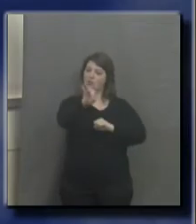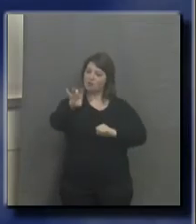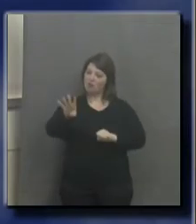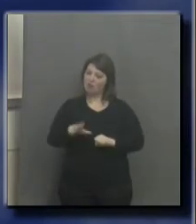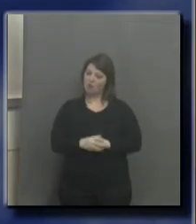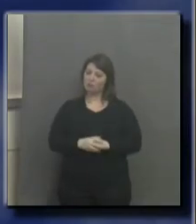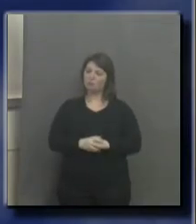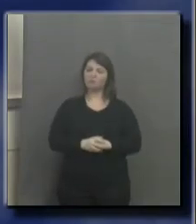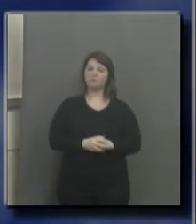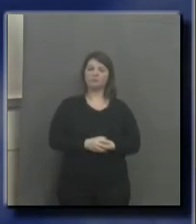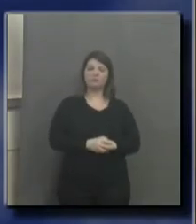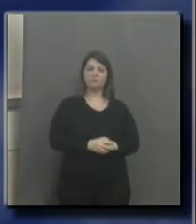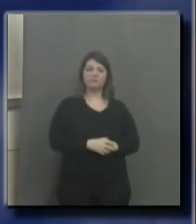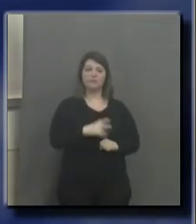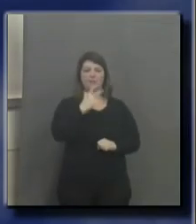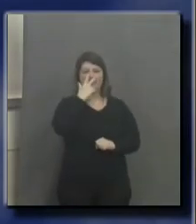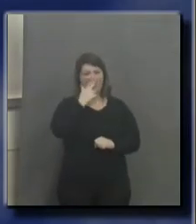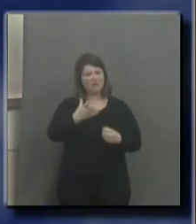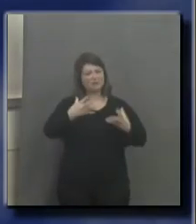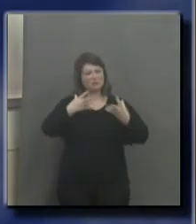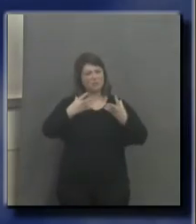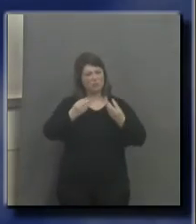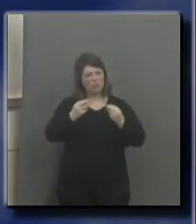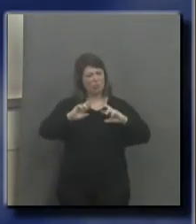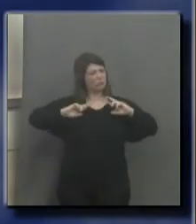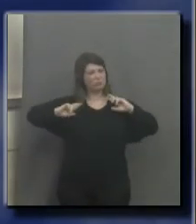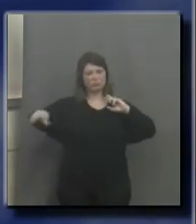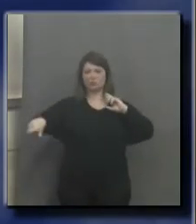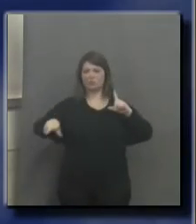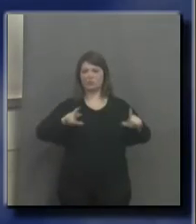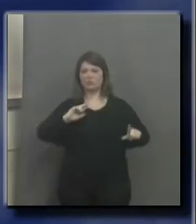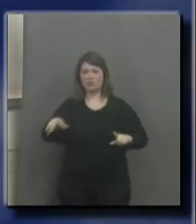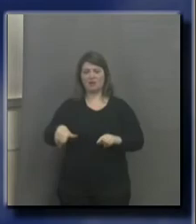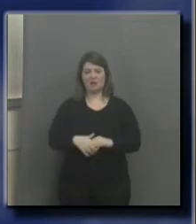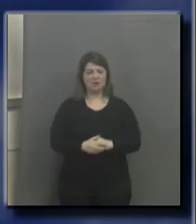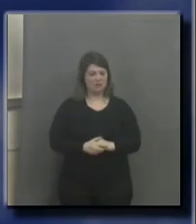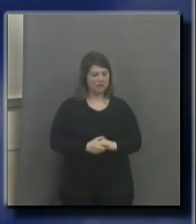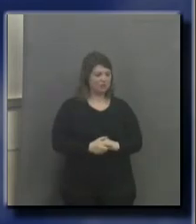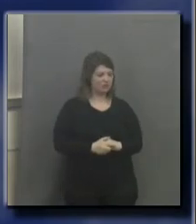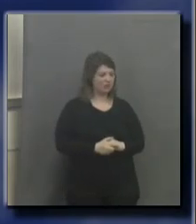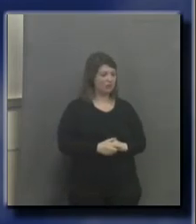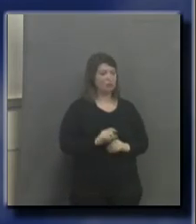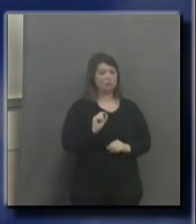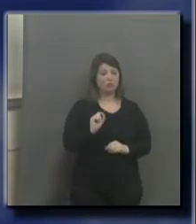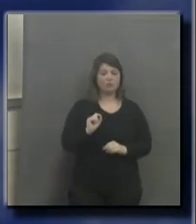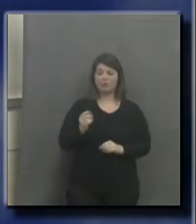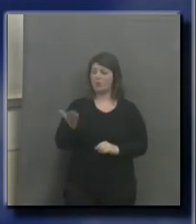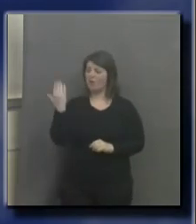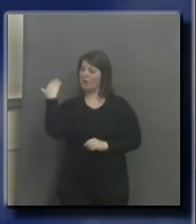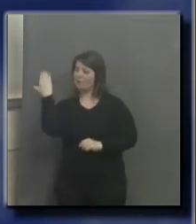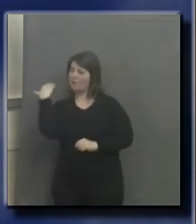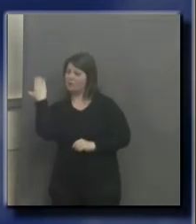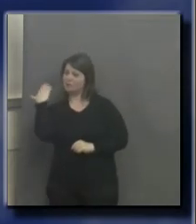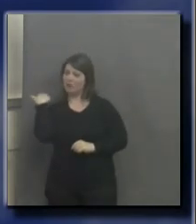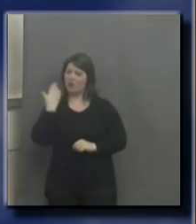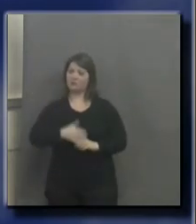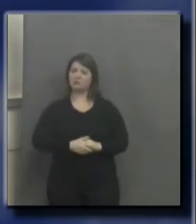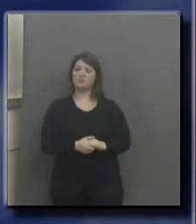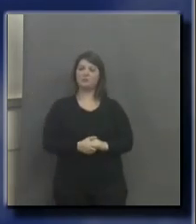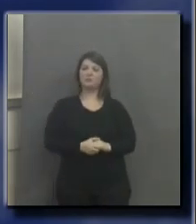Uma coisa muito, muito diferente do que era a regulamentação